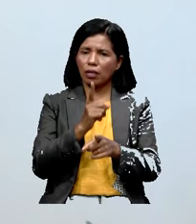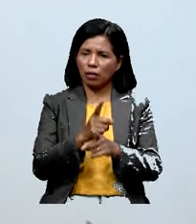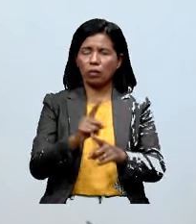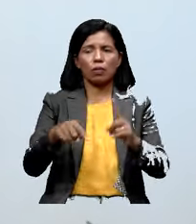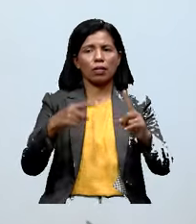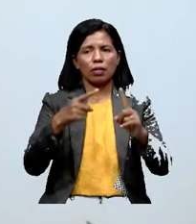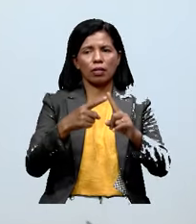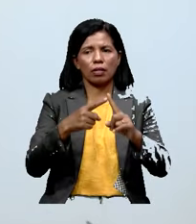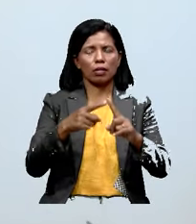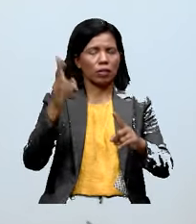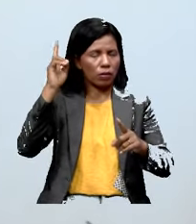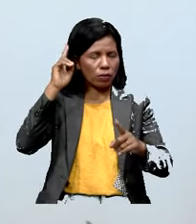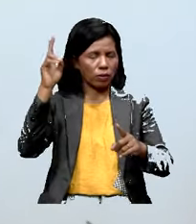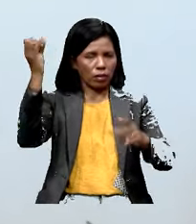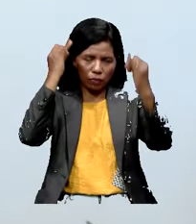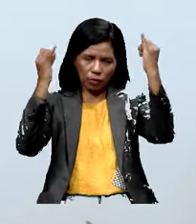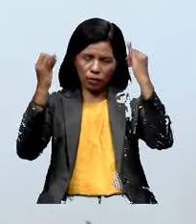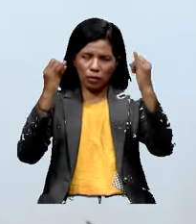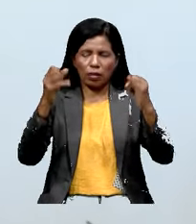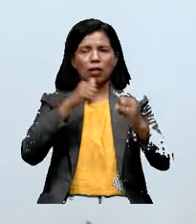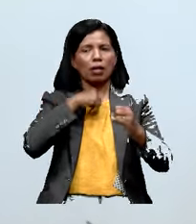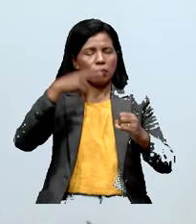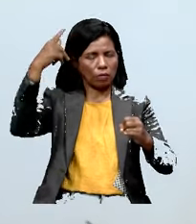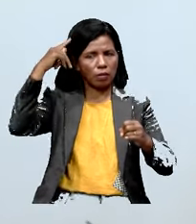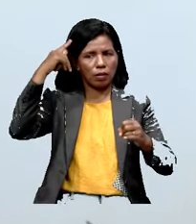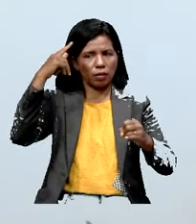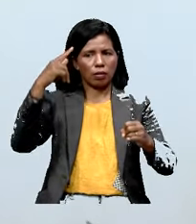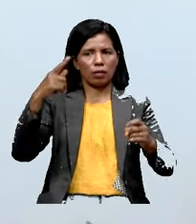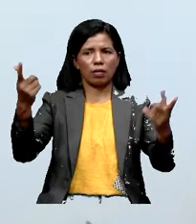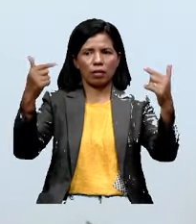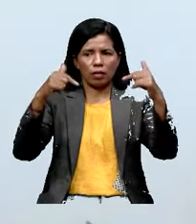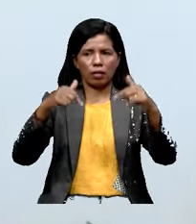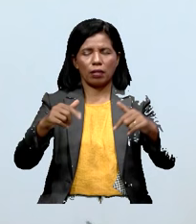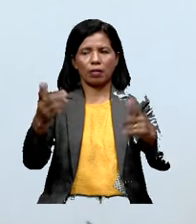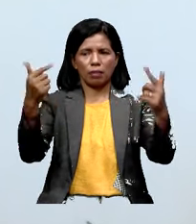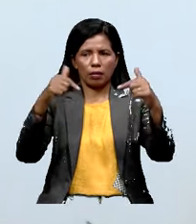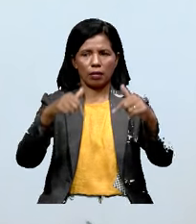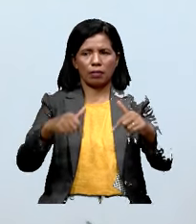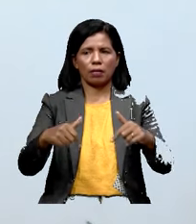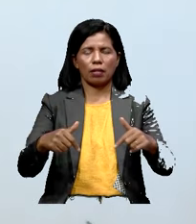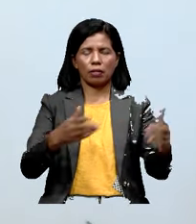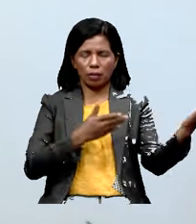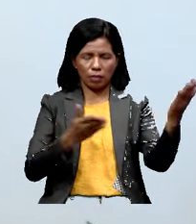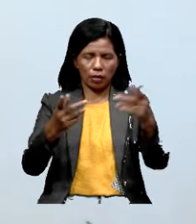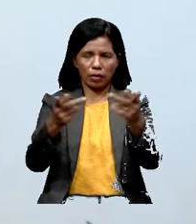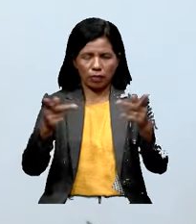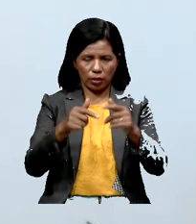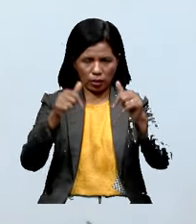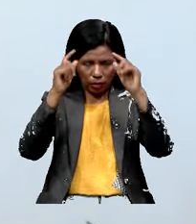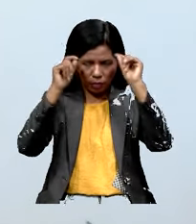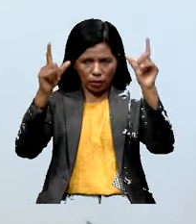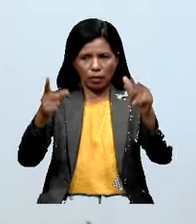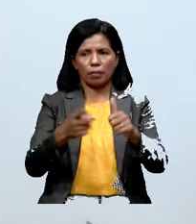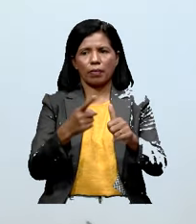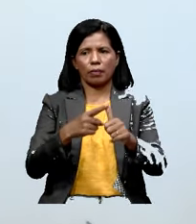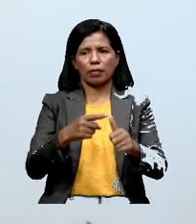ingira novida rona novida de kata am Papa sa selo San Pedro nia ne be makatu hitan mai e fatinide. Tamane primiro